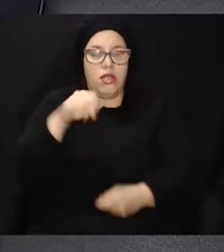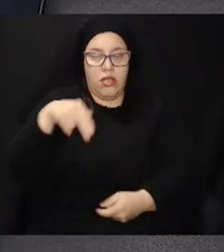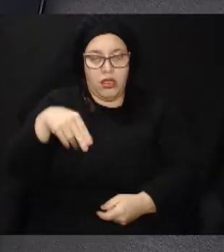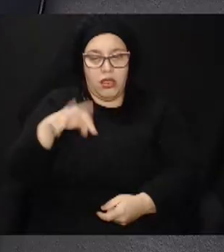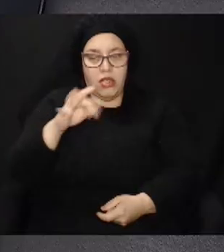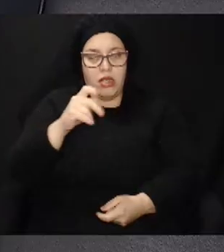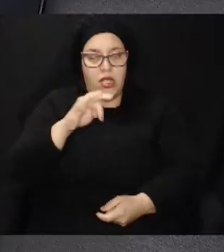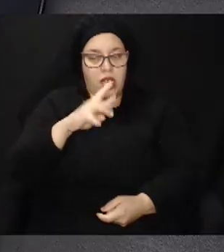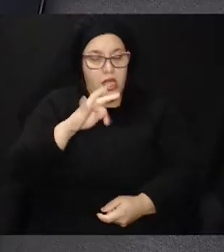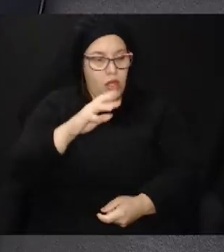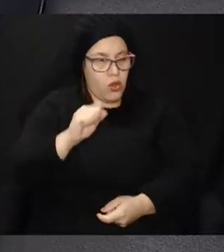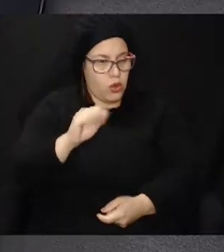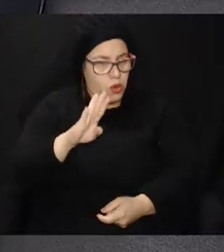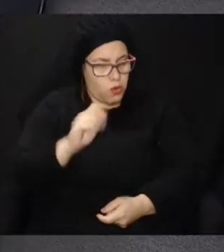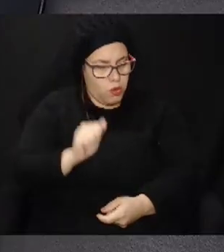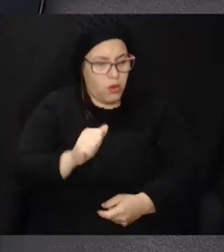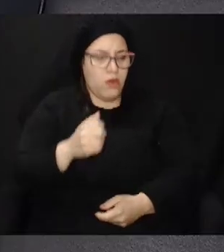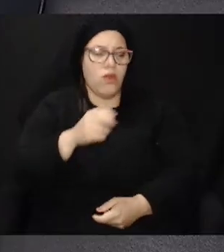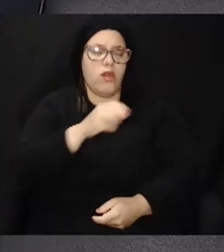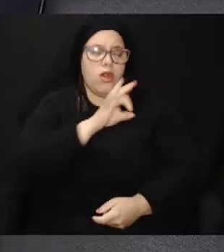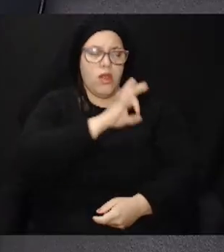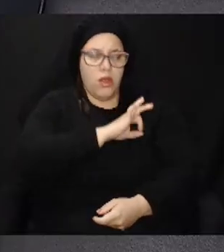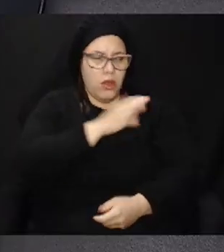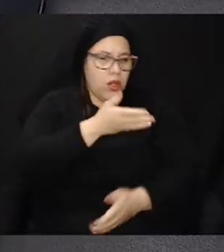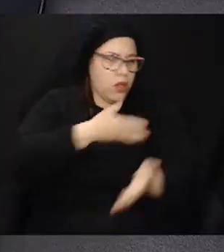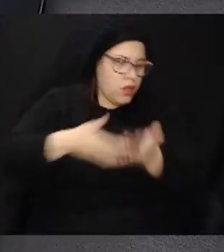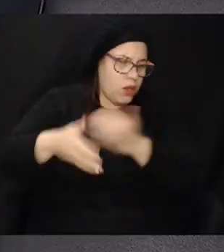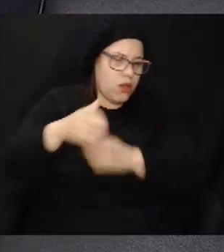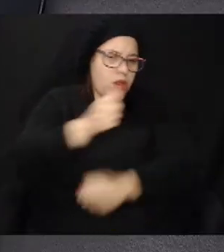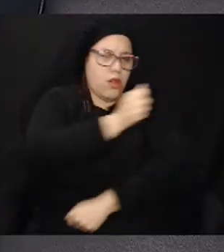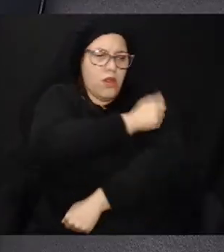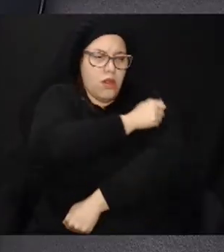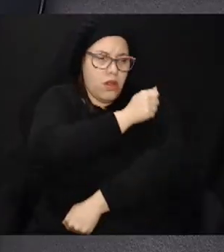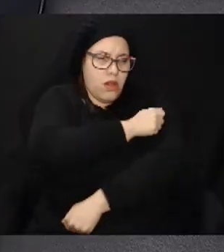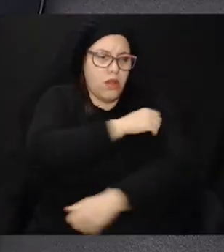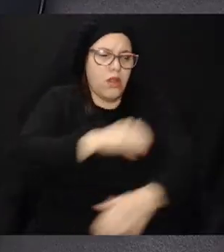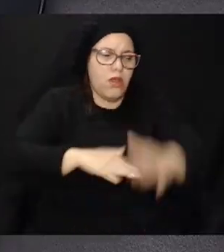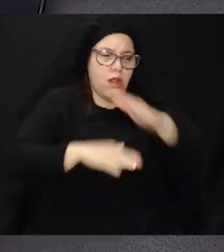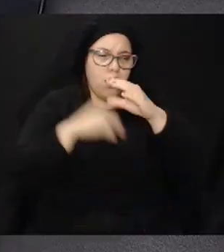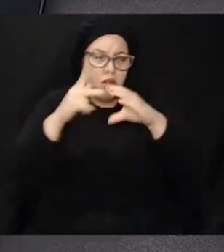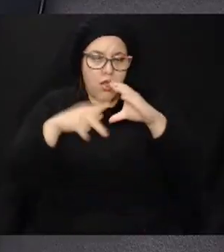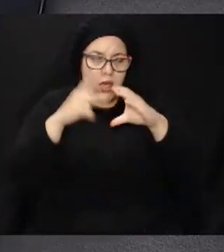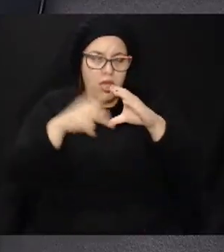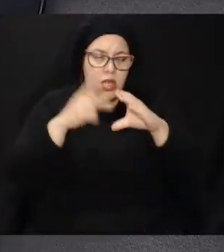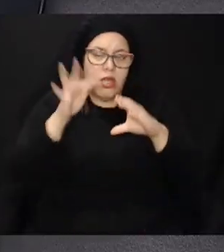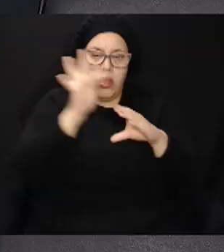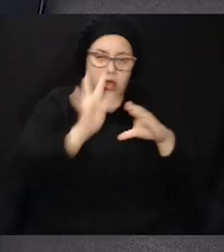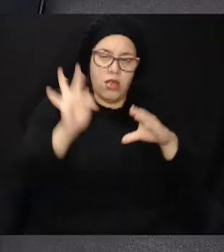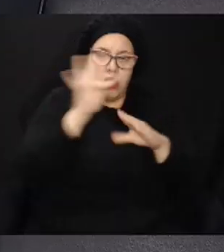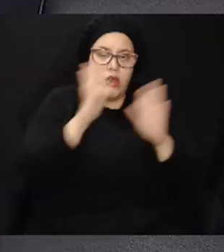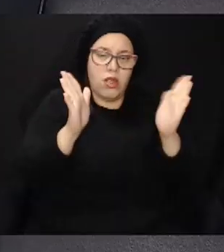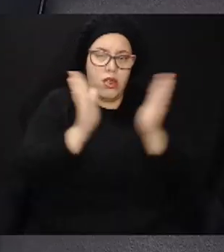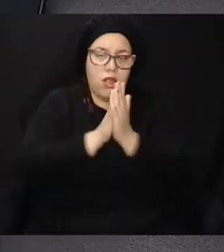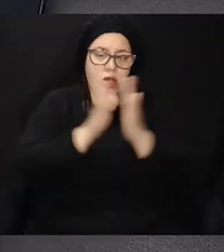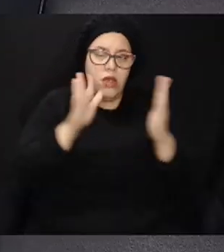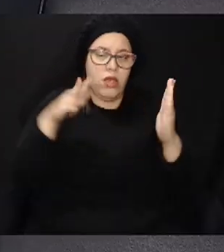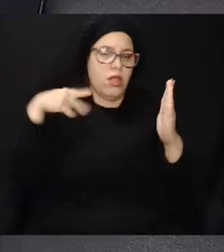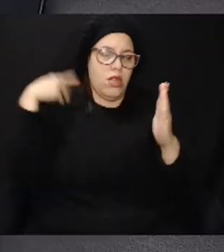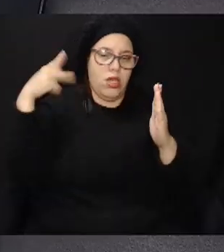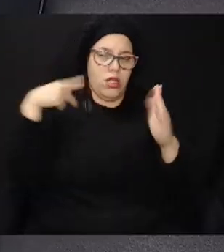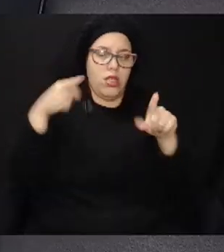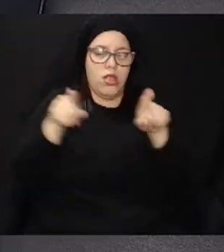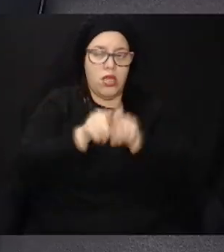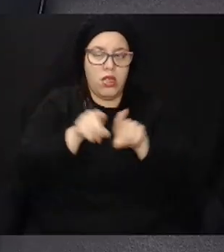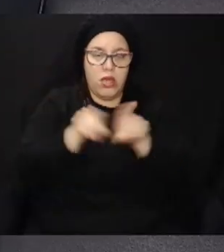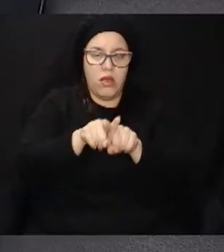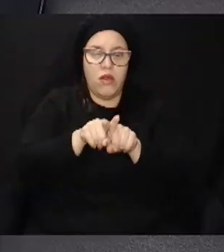grandes autoridades, envolvemos a Câmara Federal, para uma frente parlamentar também disso, e